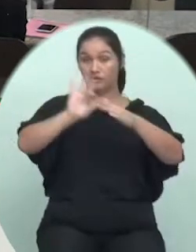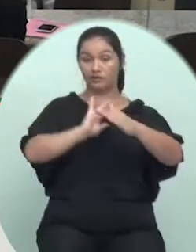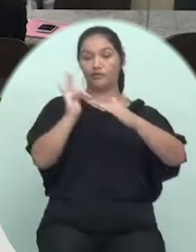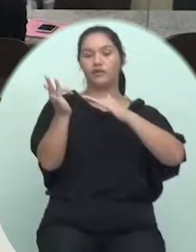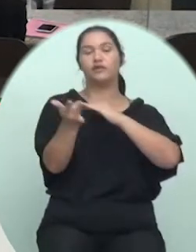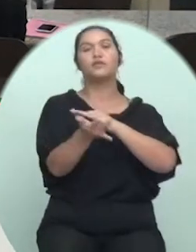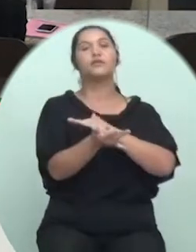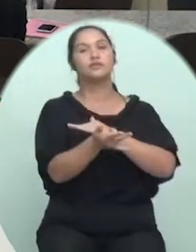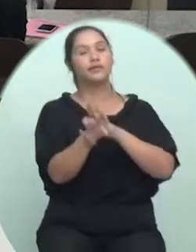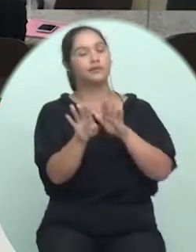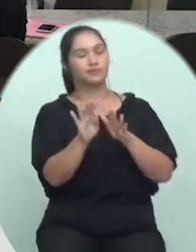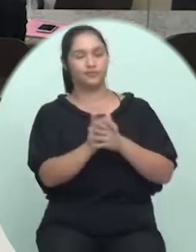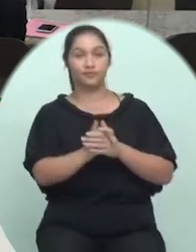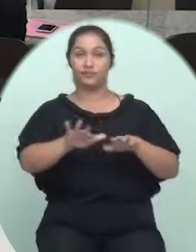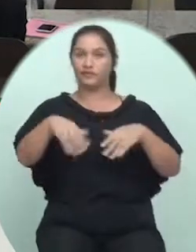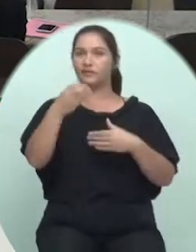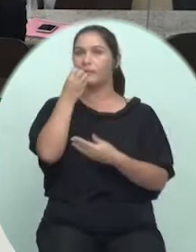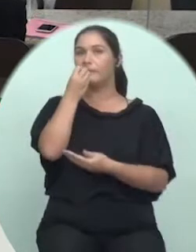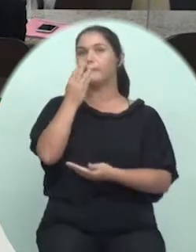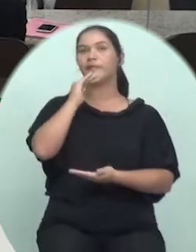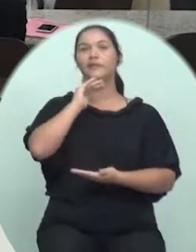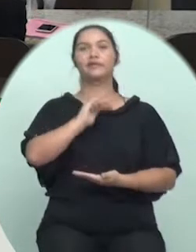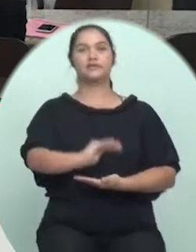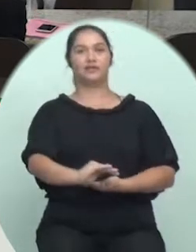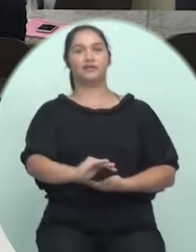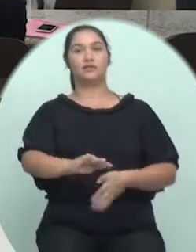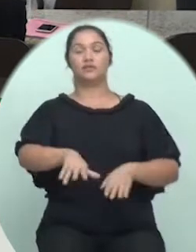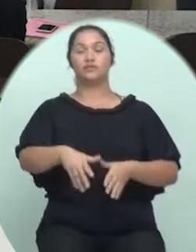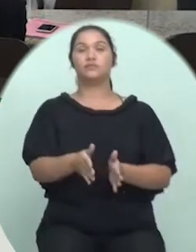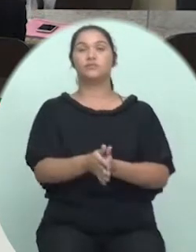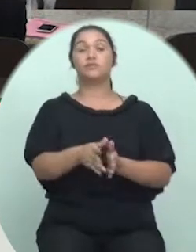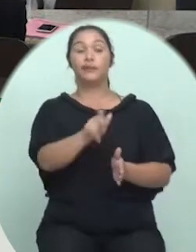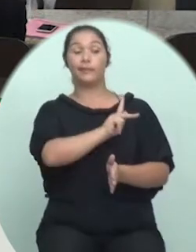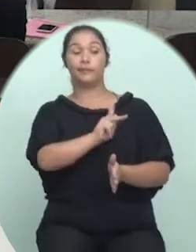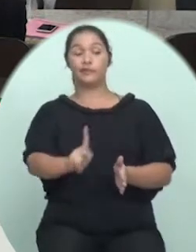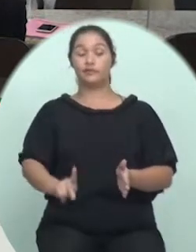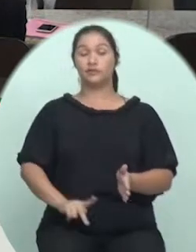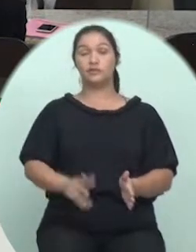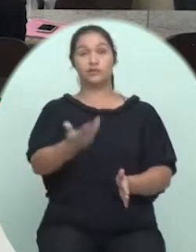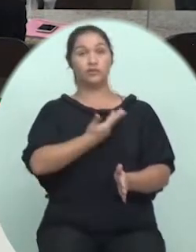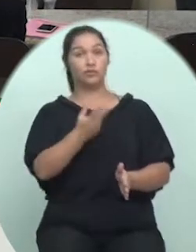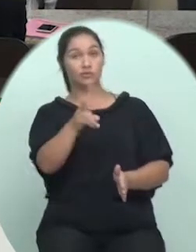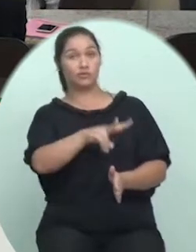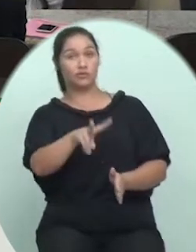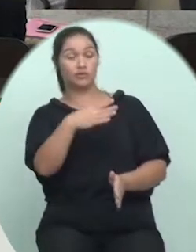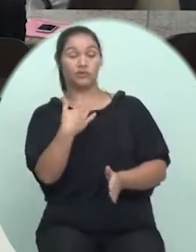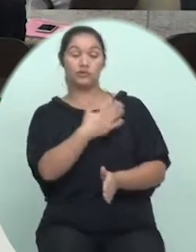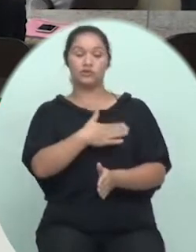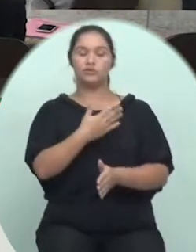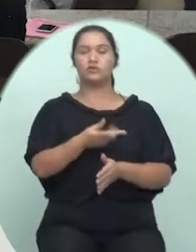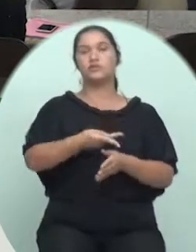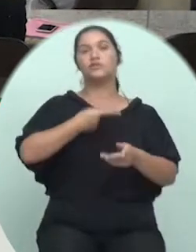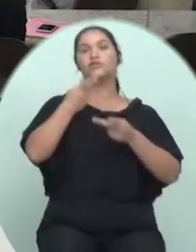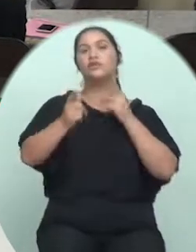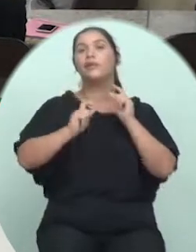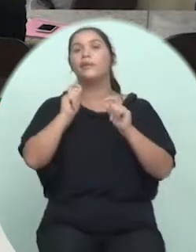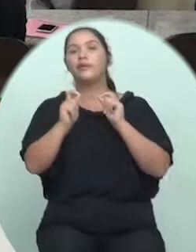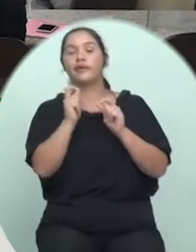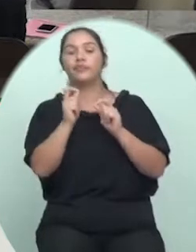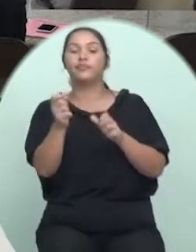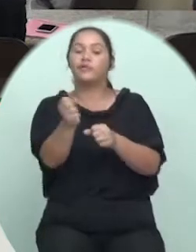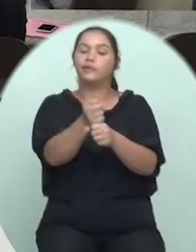boa tarde. Eu quero, antes de mais nada, senhor presidente, colegas vereadores, desejar a todos os colegas um ano